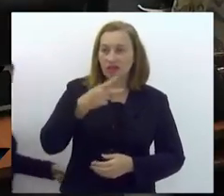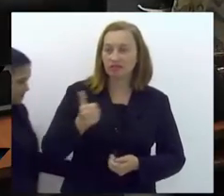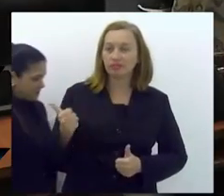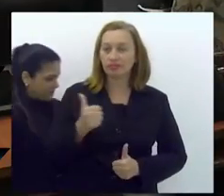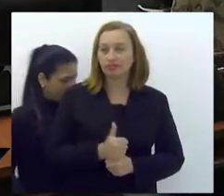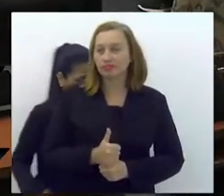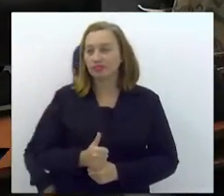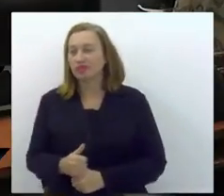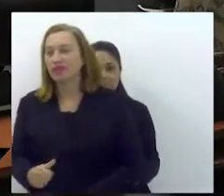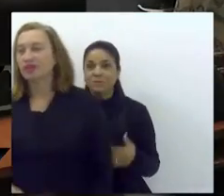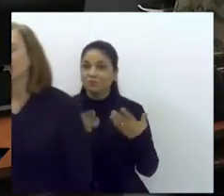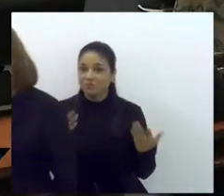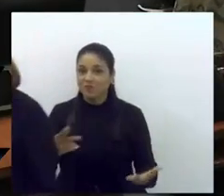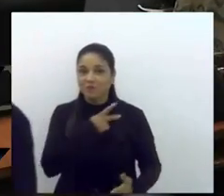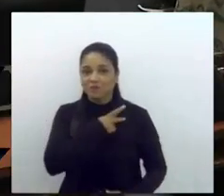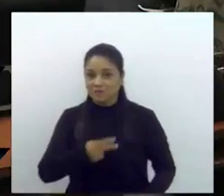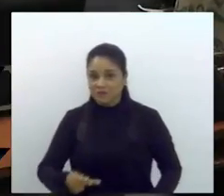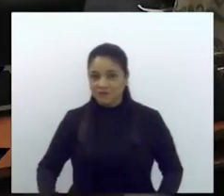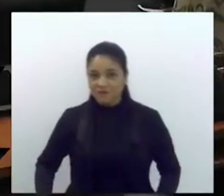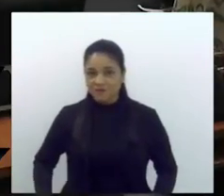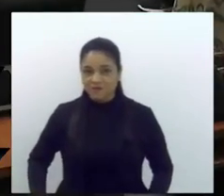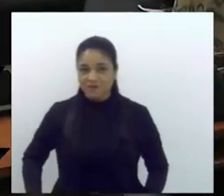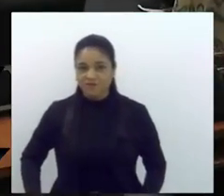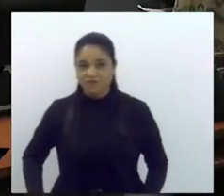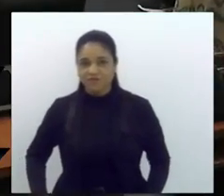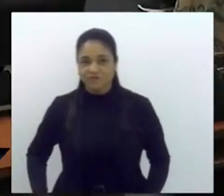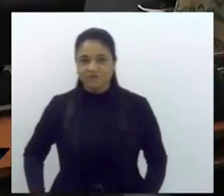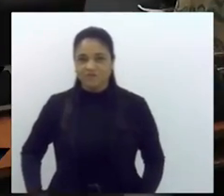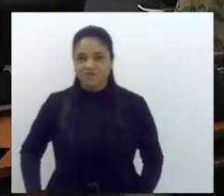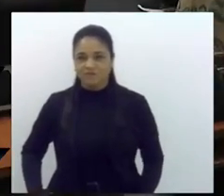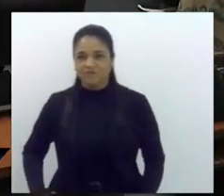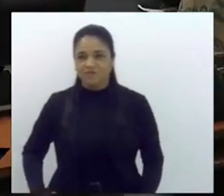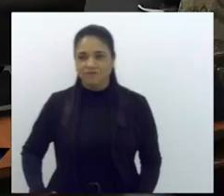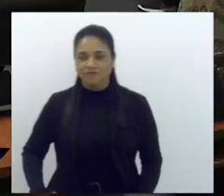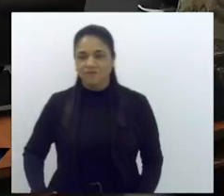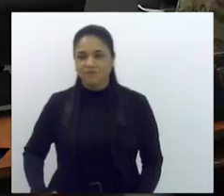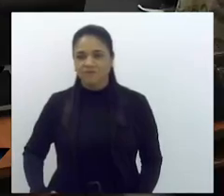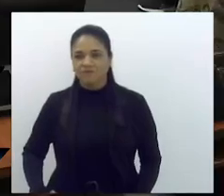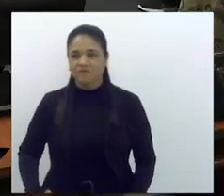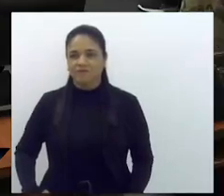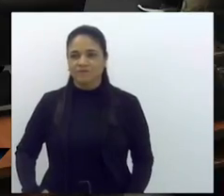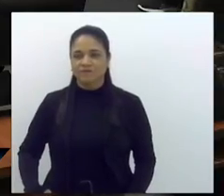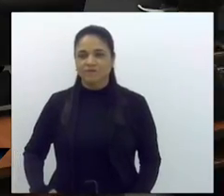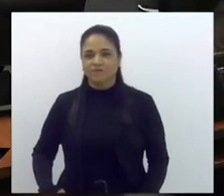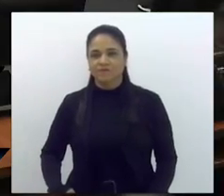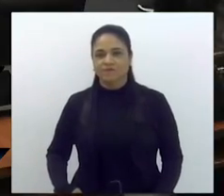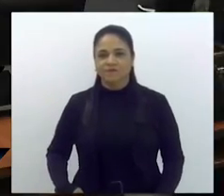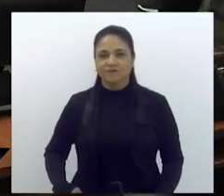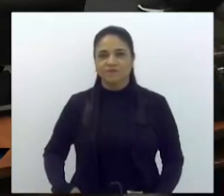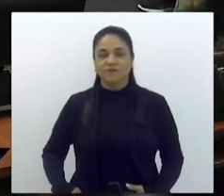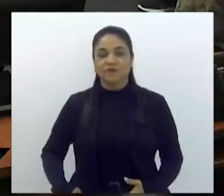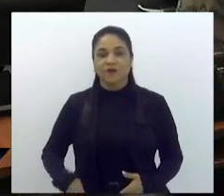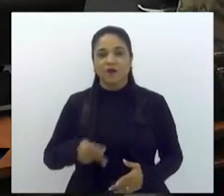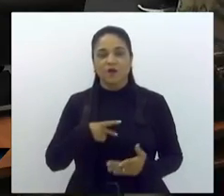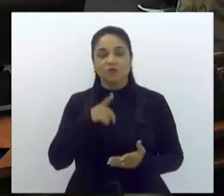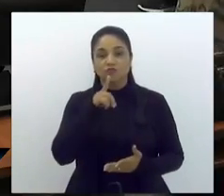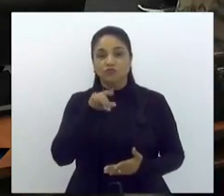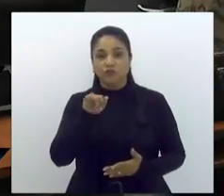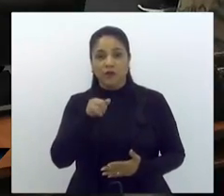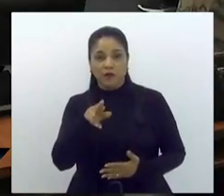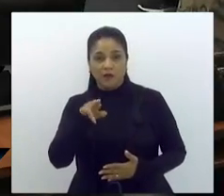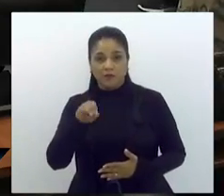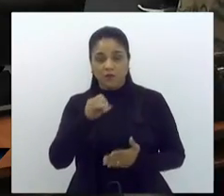senhor presidente senhores novos parlamentares atento ao diário oficial de